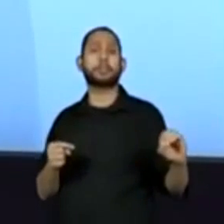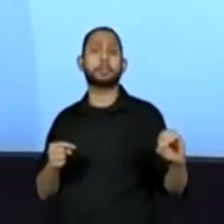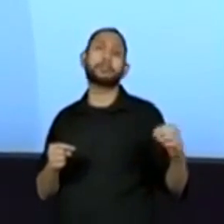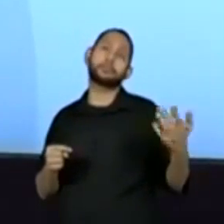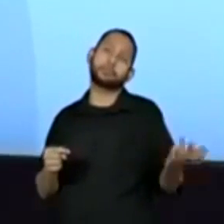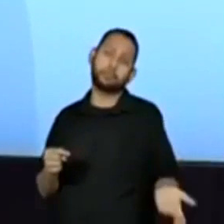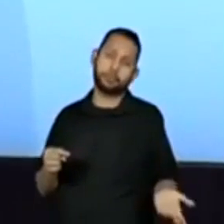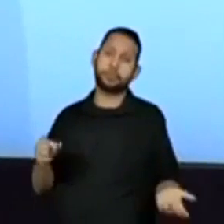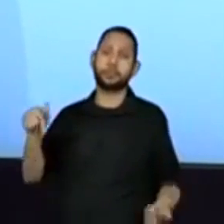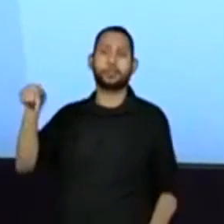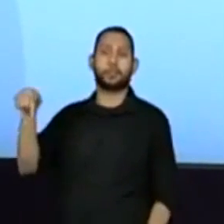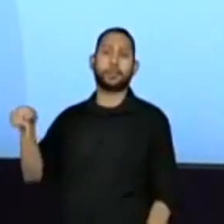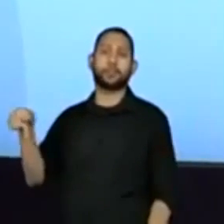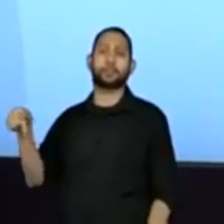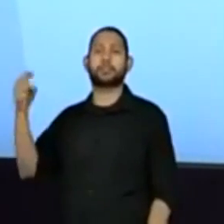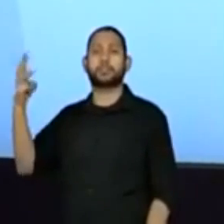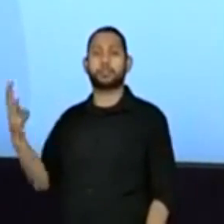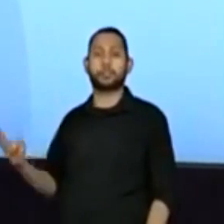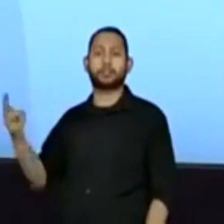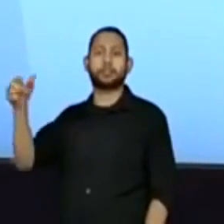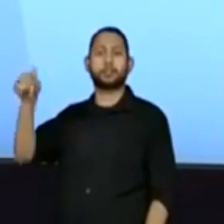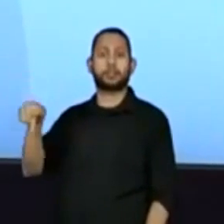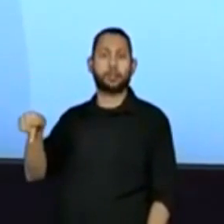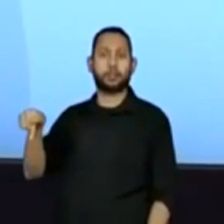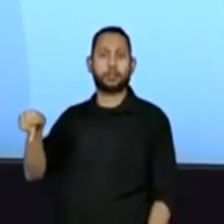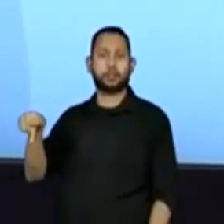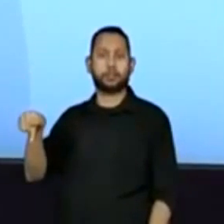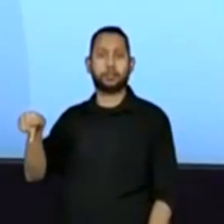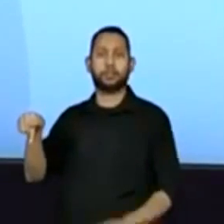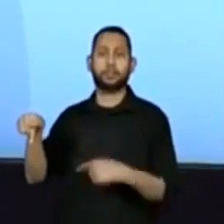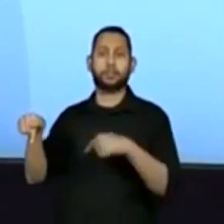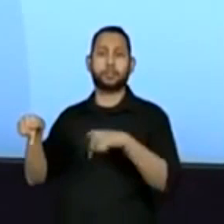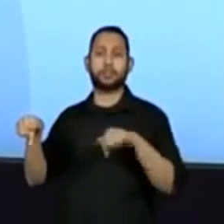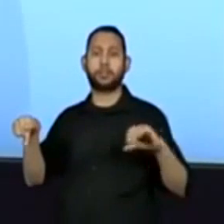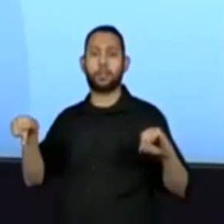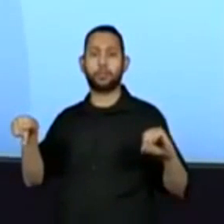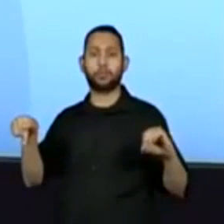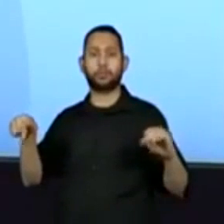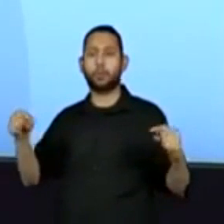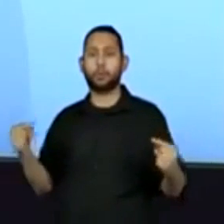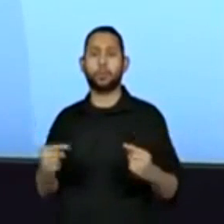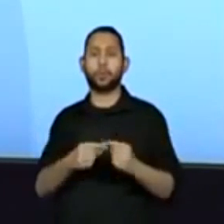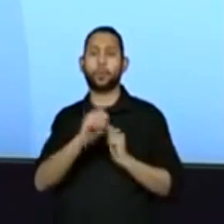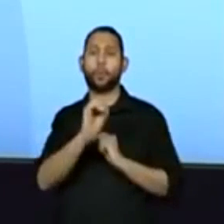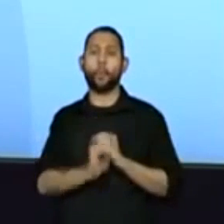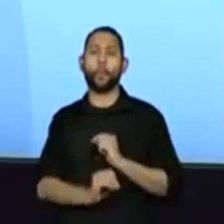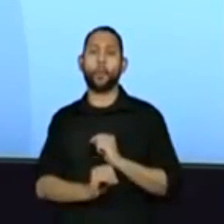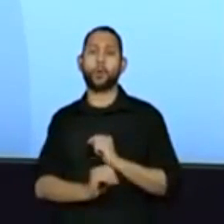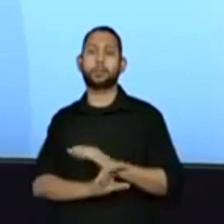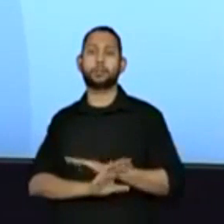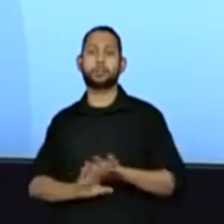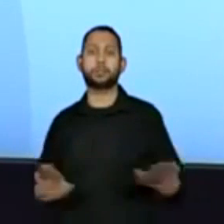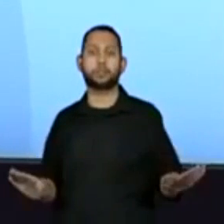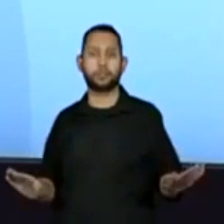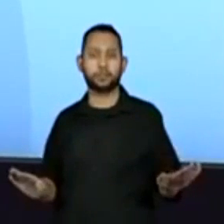700? 7, pessoal. 7 vezes 100, 700. Para